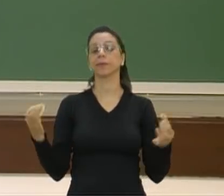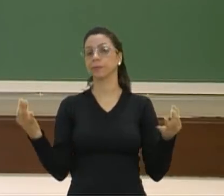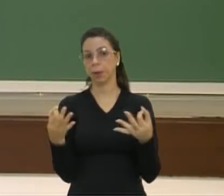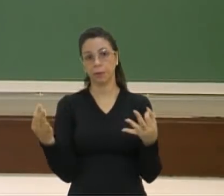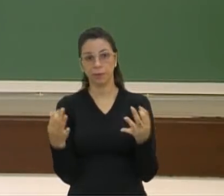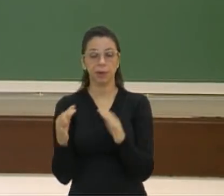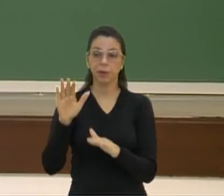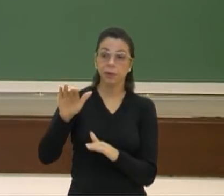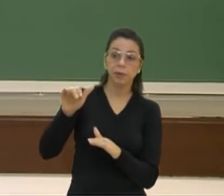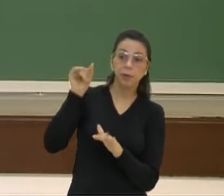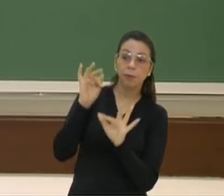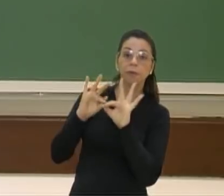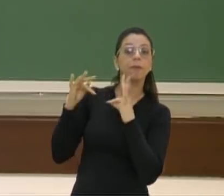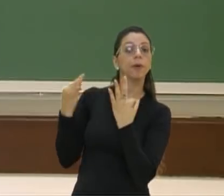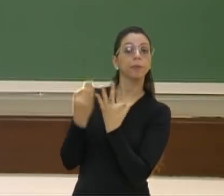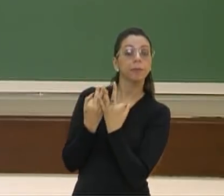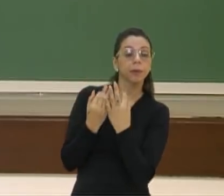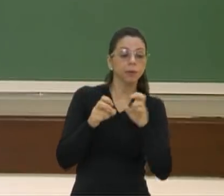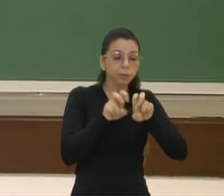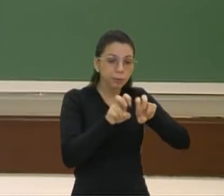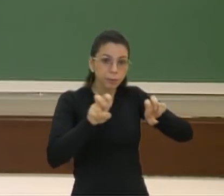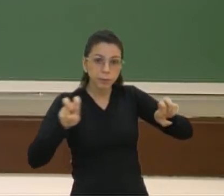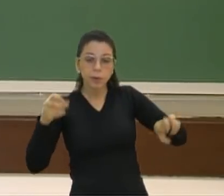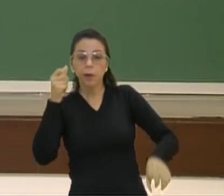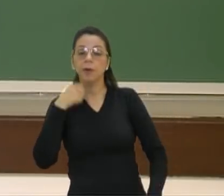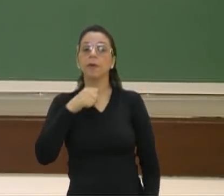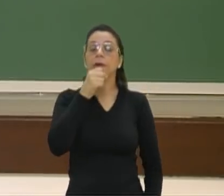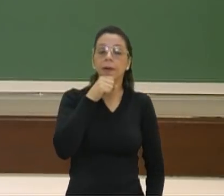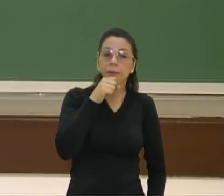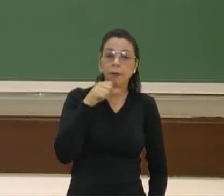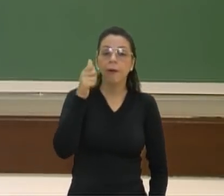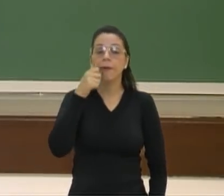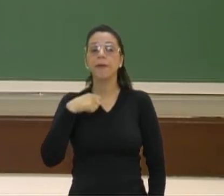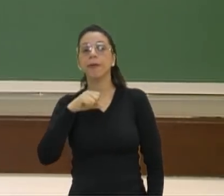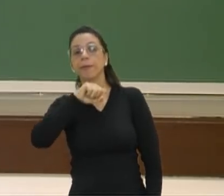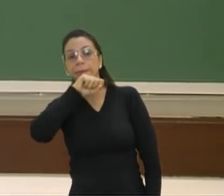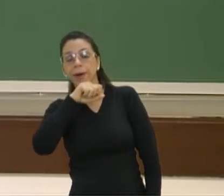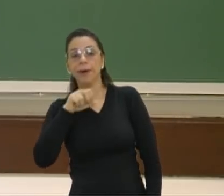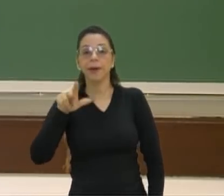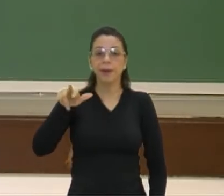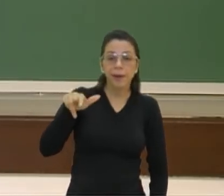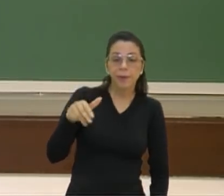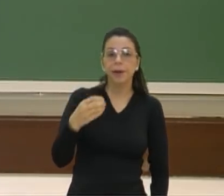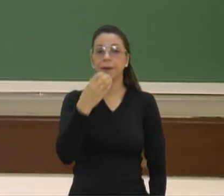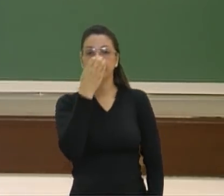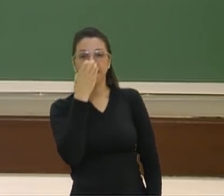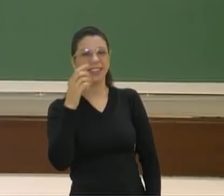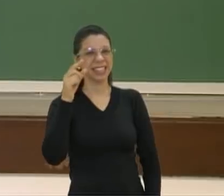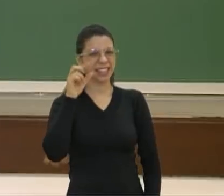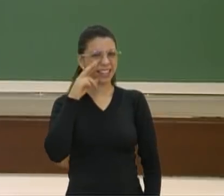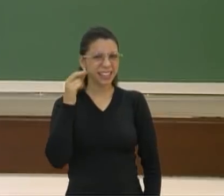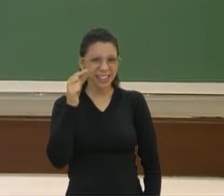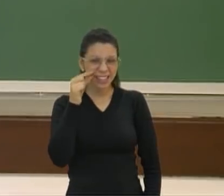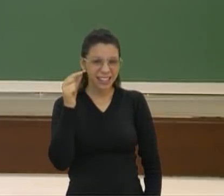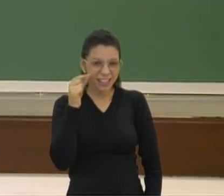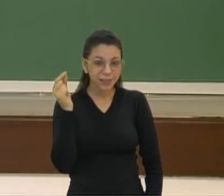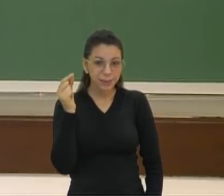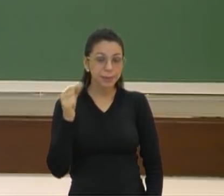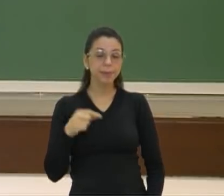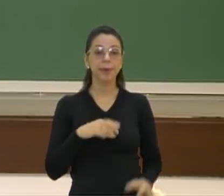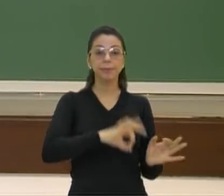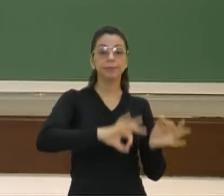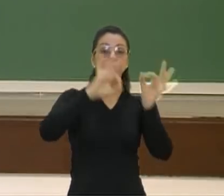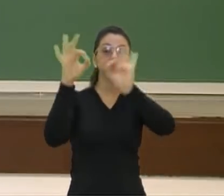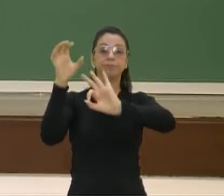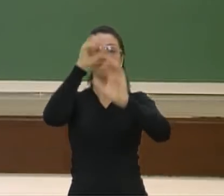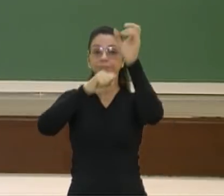para participar dessa aula? Tá todo mundo no sofá? A avó, a mãe, o irmãozinho, o gato, o cachorro? Todo mundo para me assistir, para